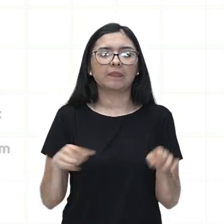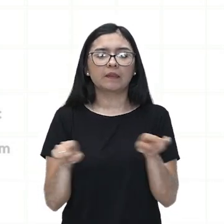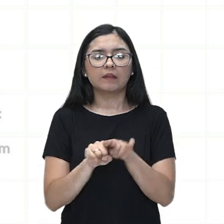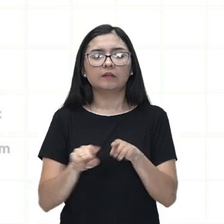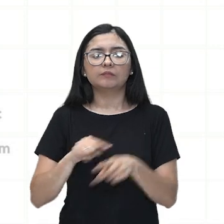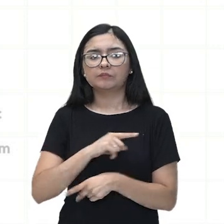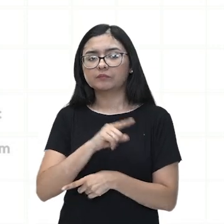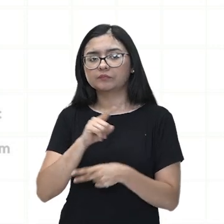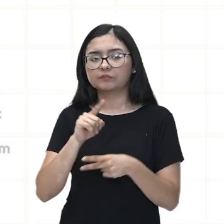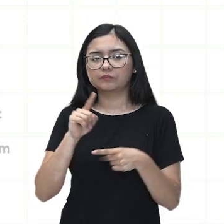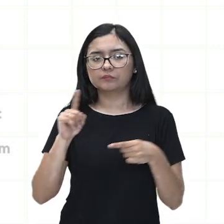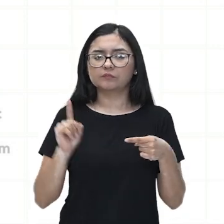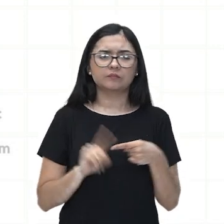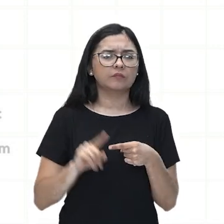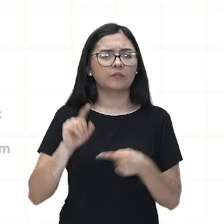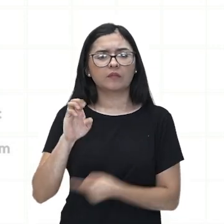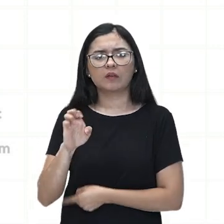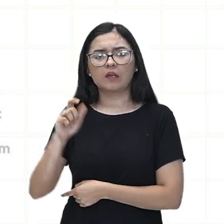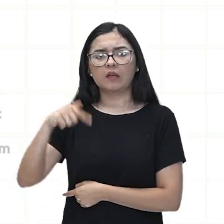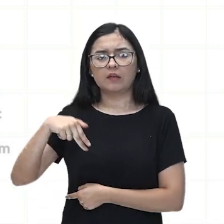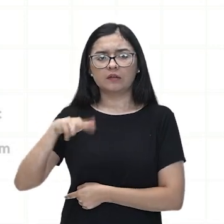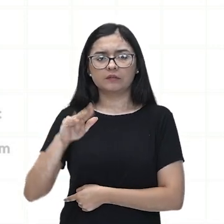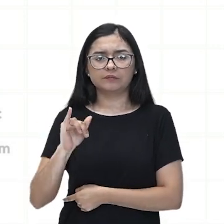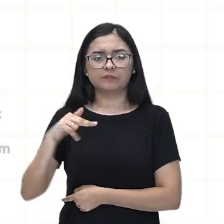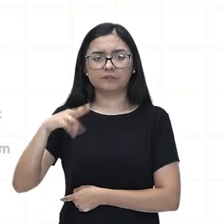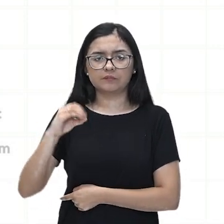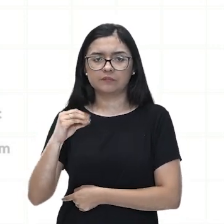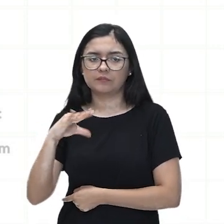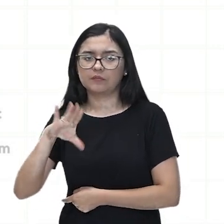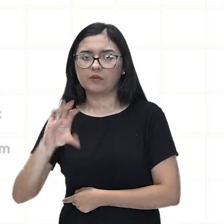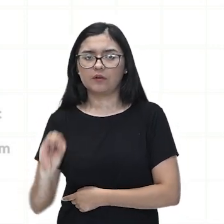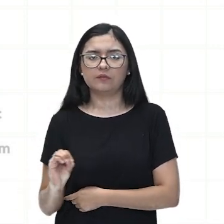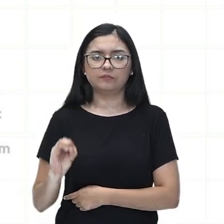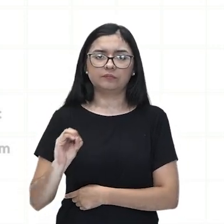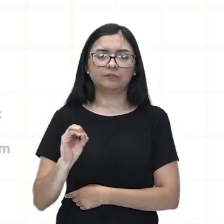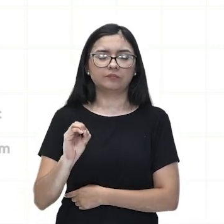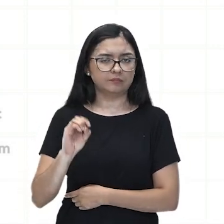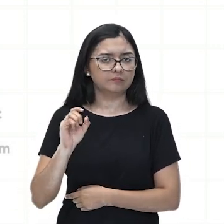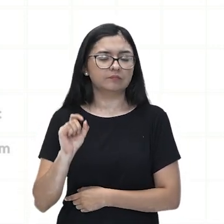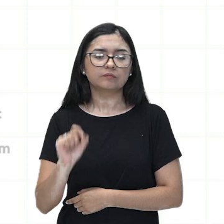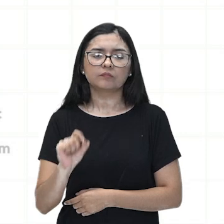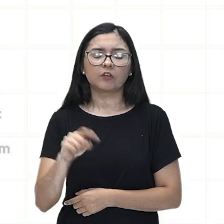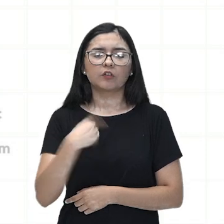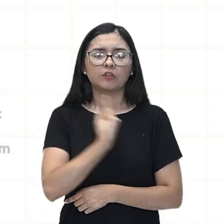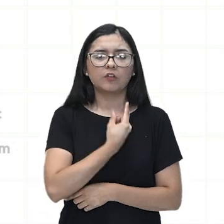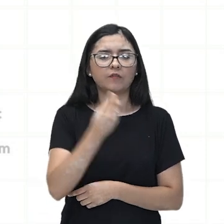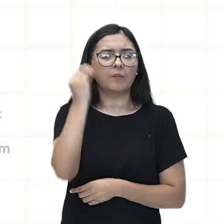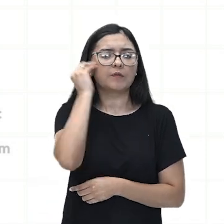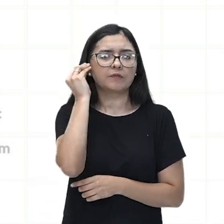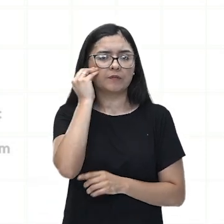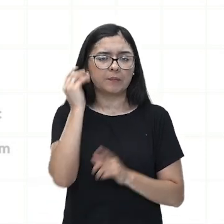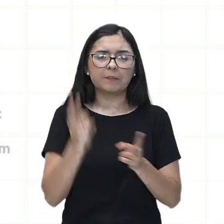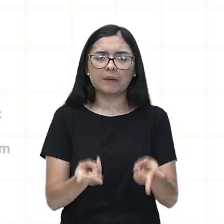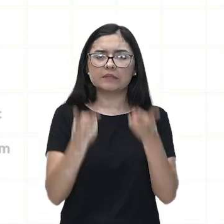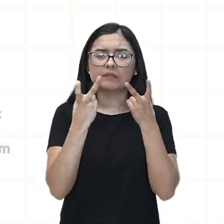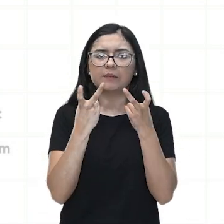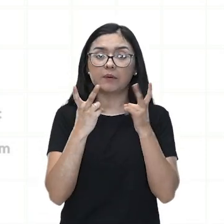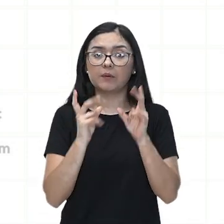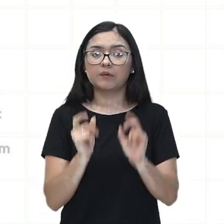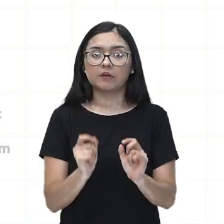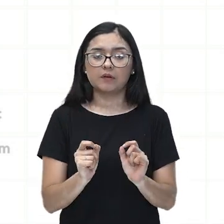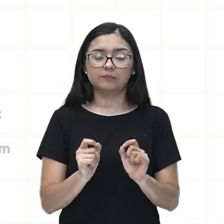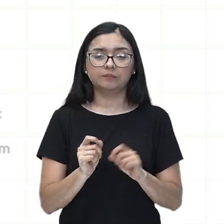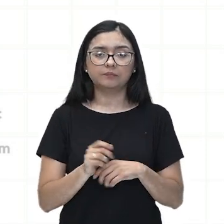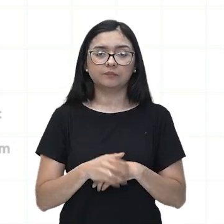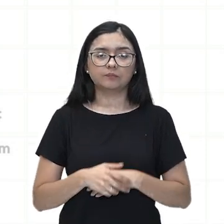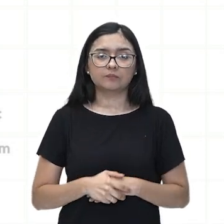certo? Equinócio, sim. O equinócio, nós vamos observar o que, professora?